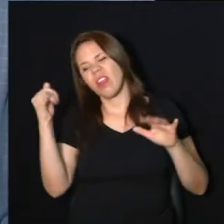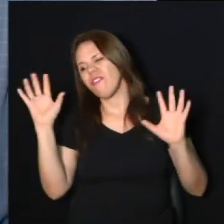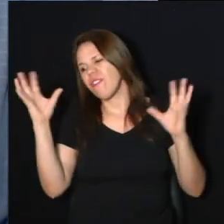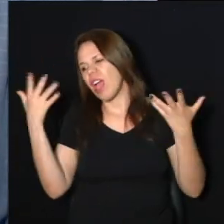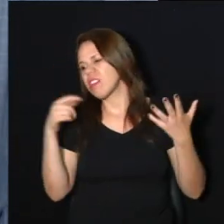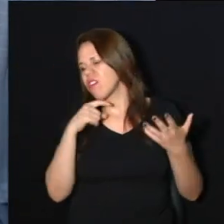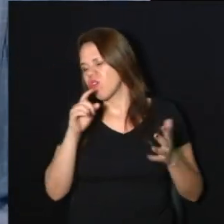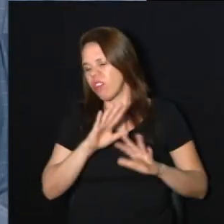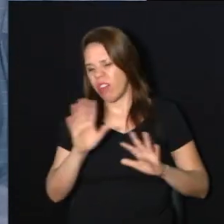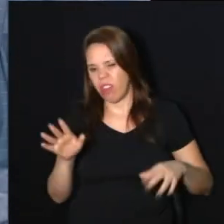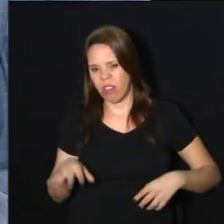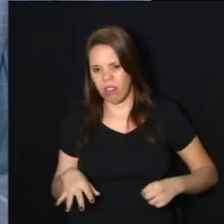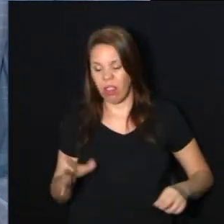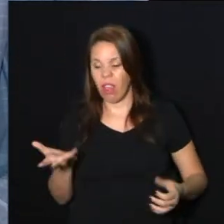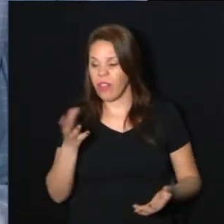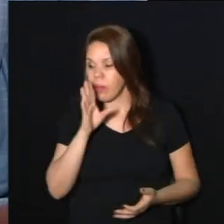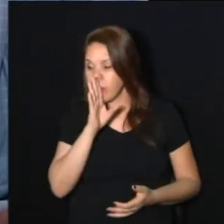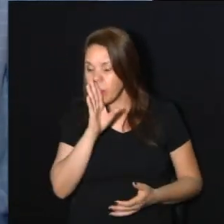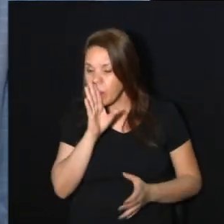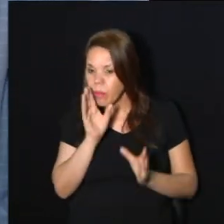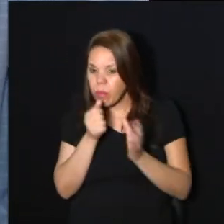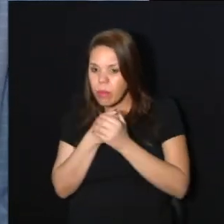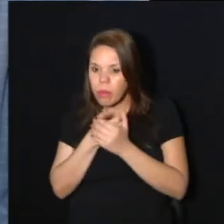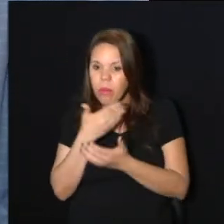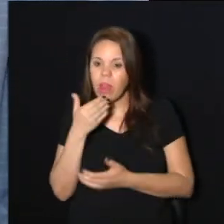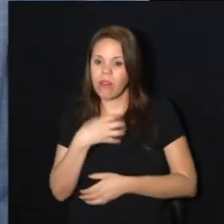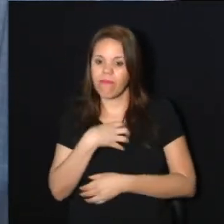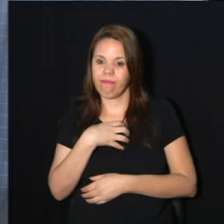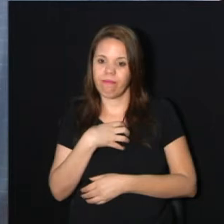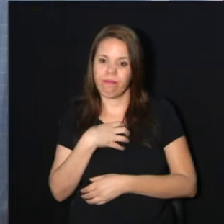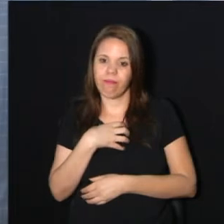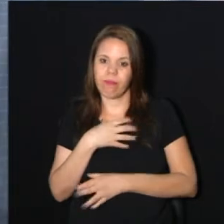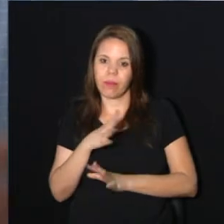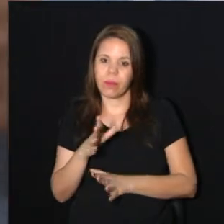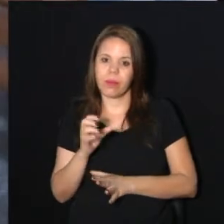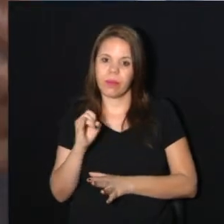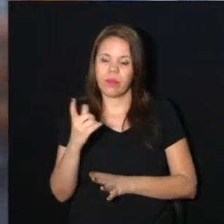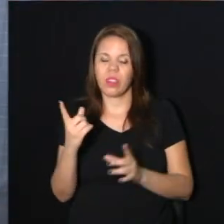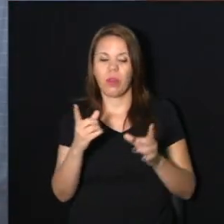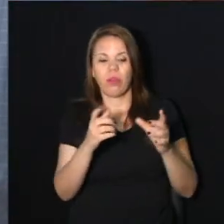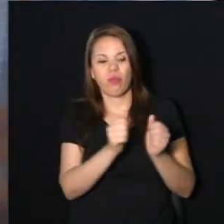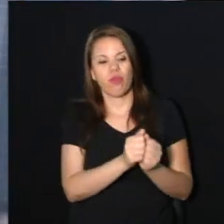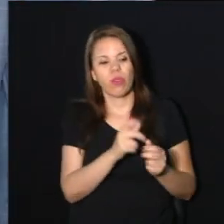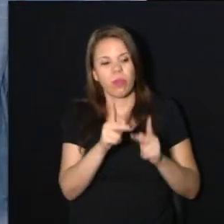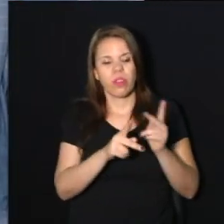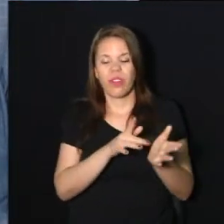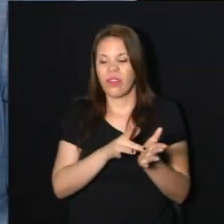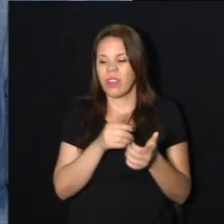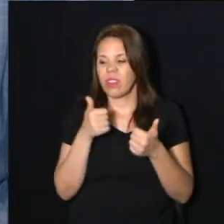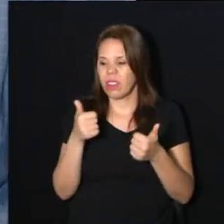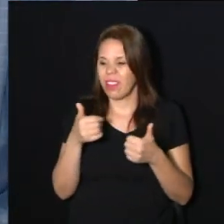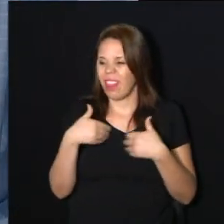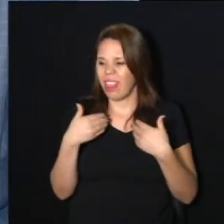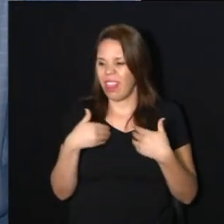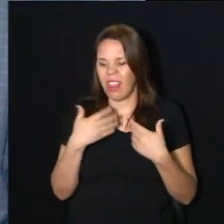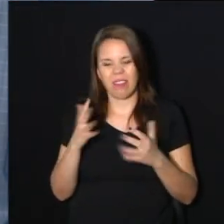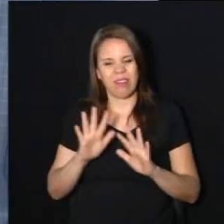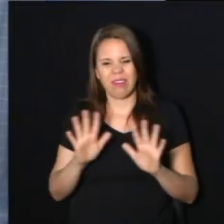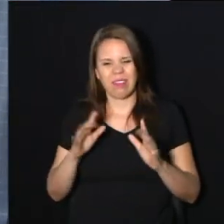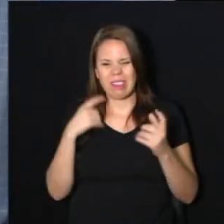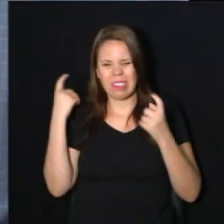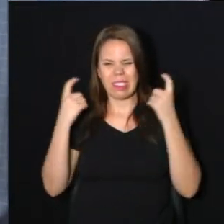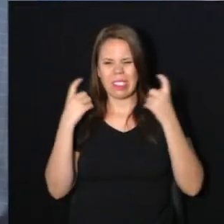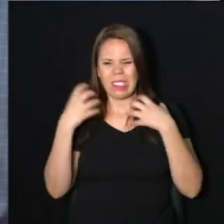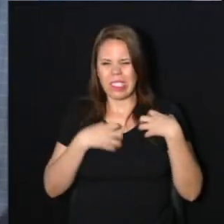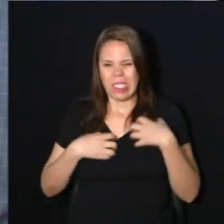aniversário. Quietinho ali ele se sente um pouco melhor. Se tiver que estar no meio dos outros, fingindo que ele está alegre, vira um tormento,